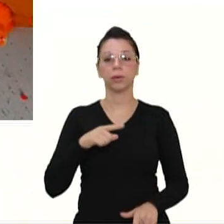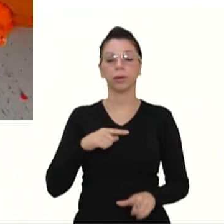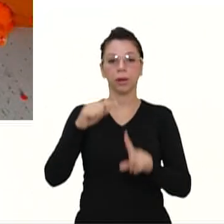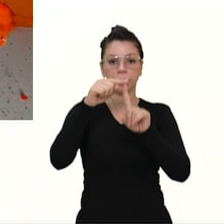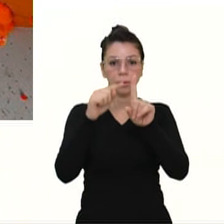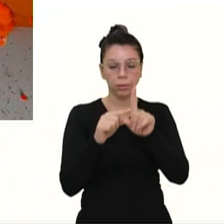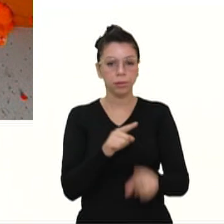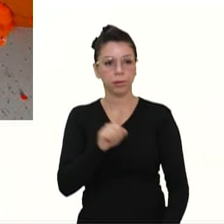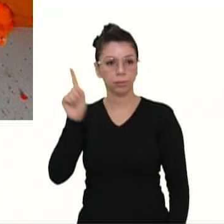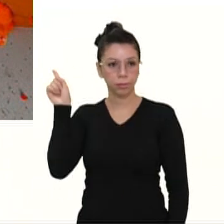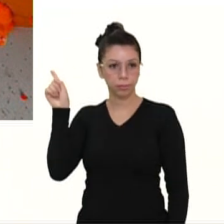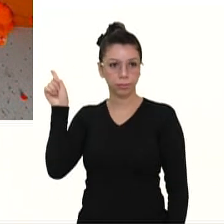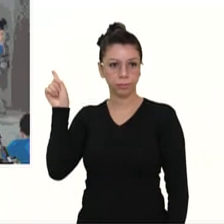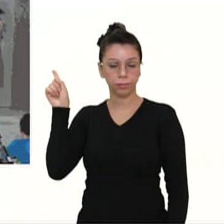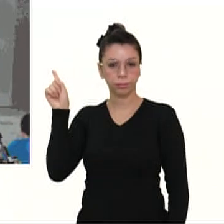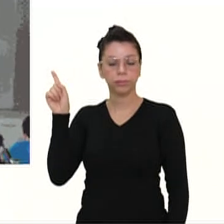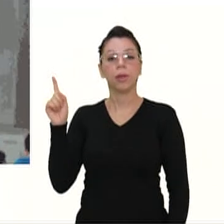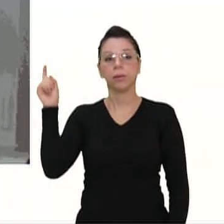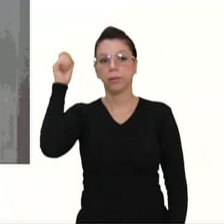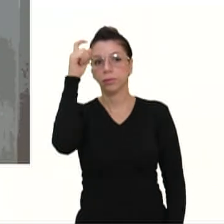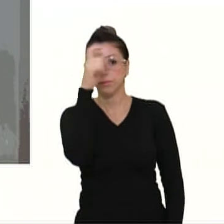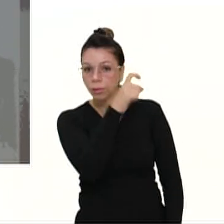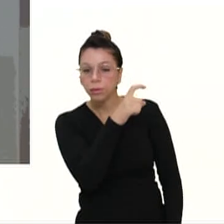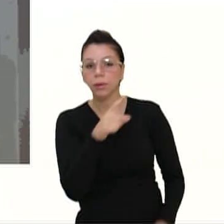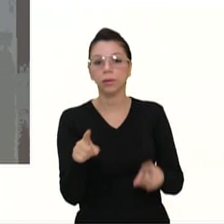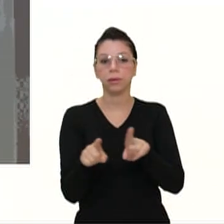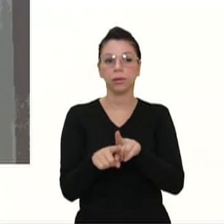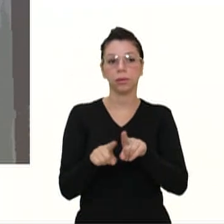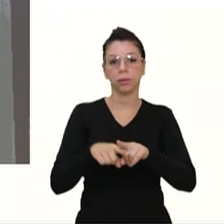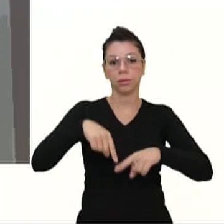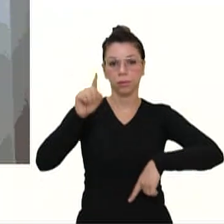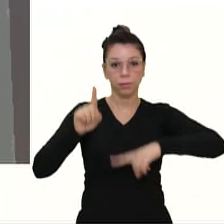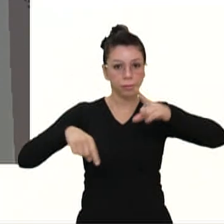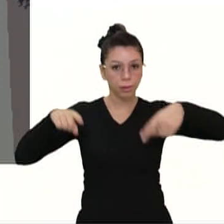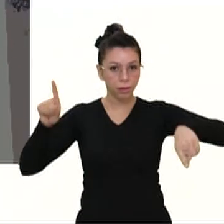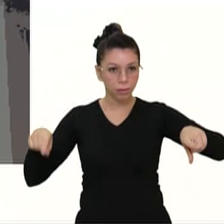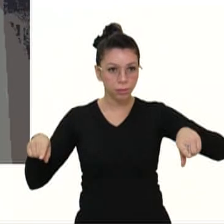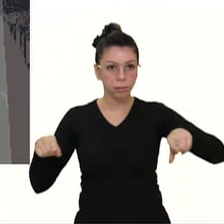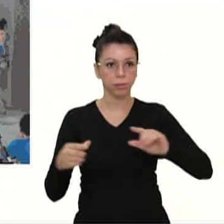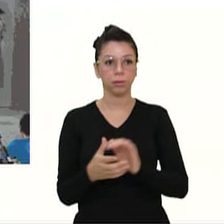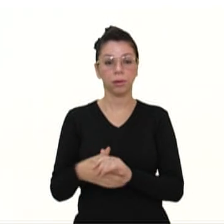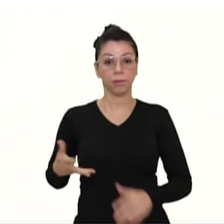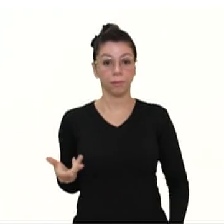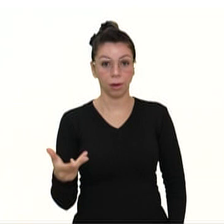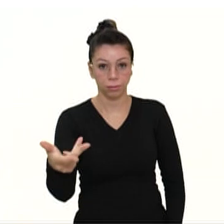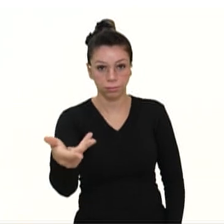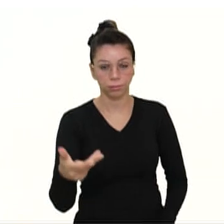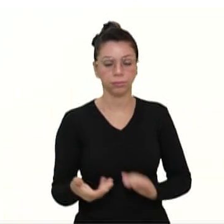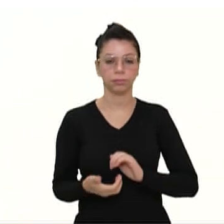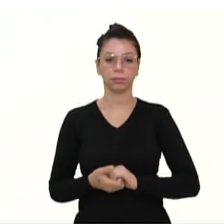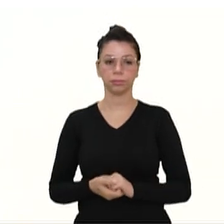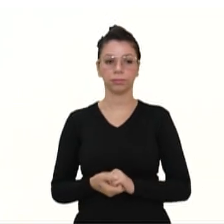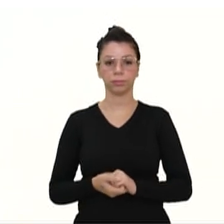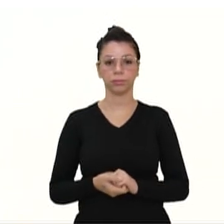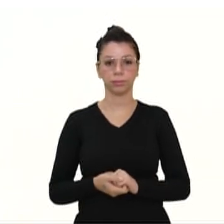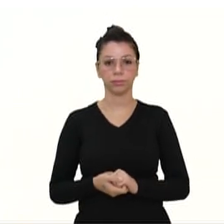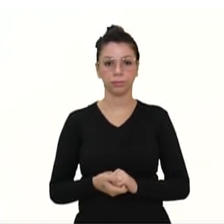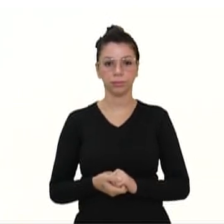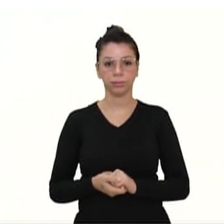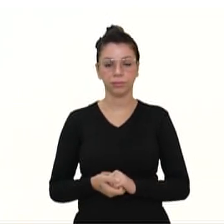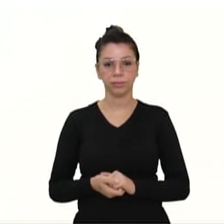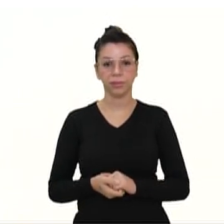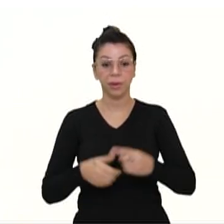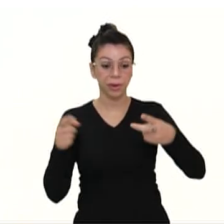escalada indoor de dificuldade e a escalada indoor de velocidade. Vamos para a nossa